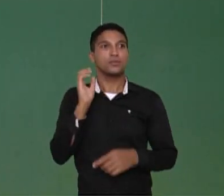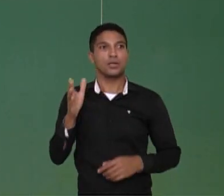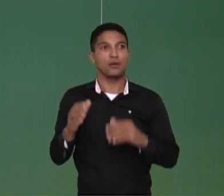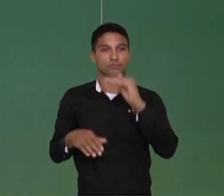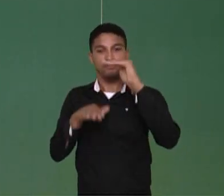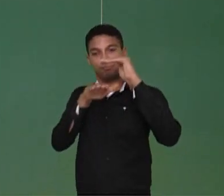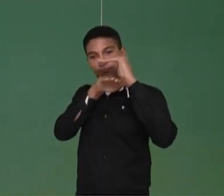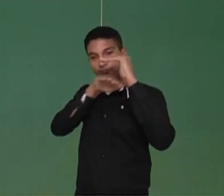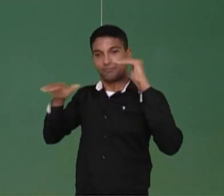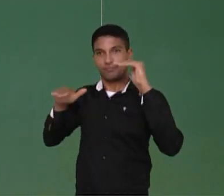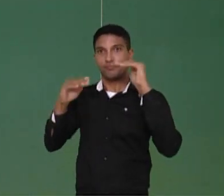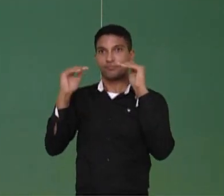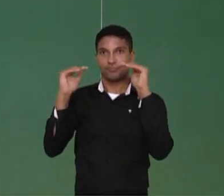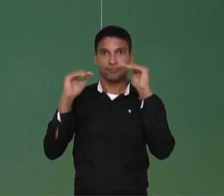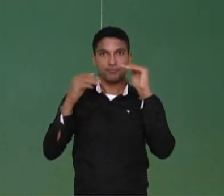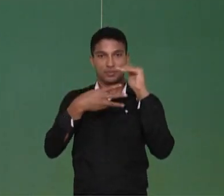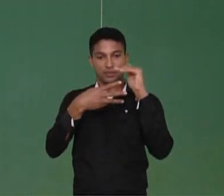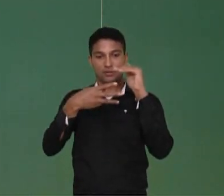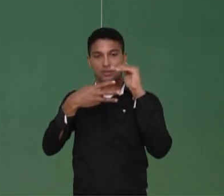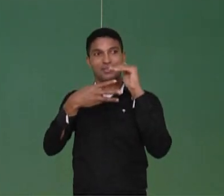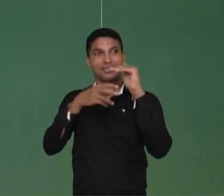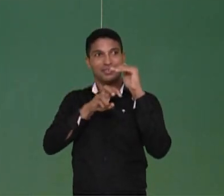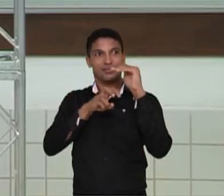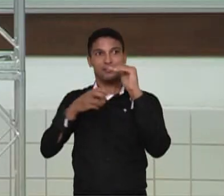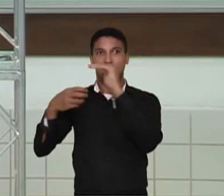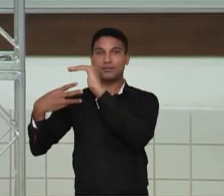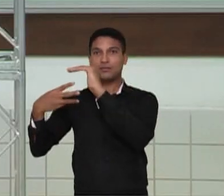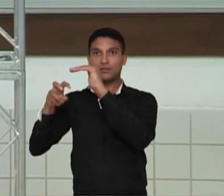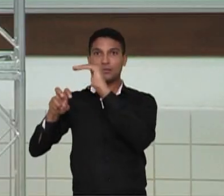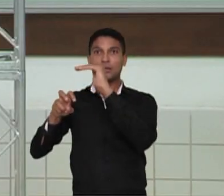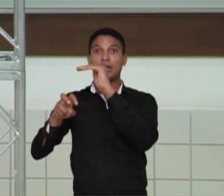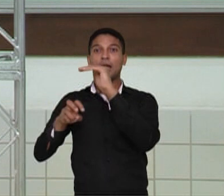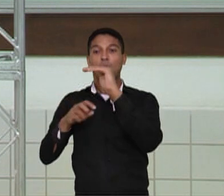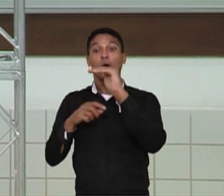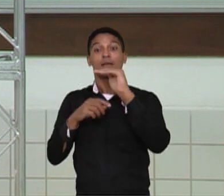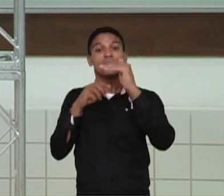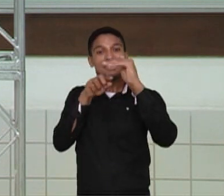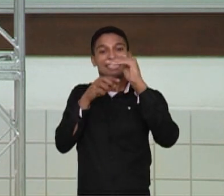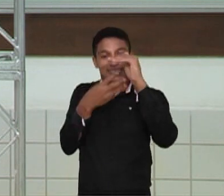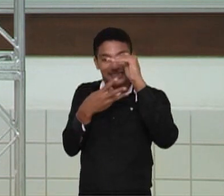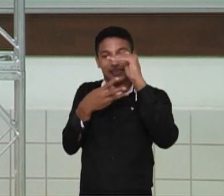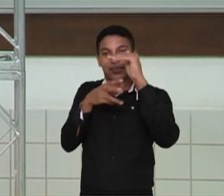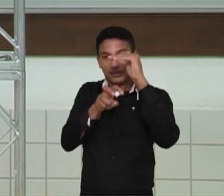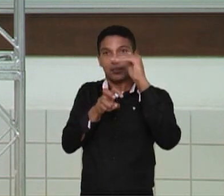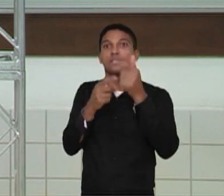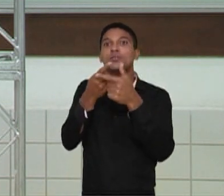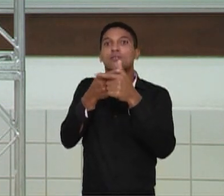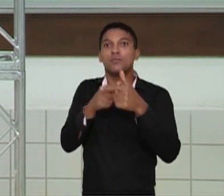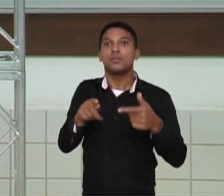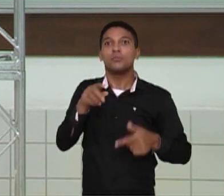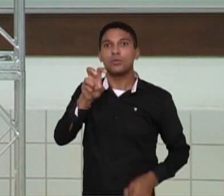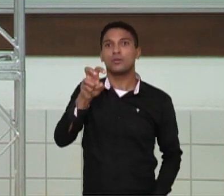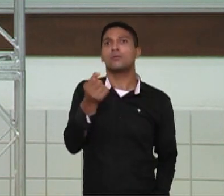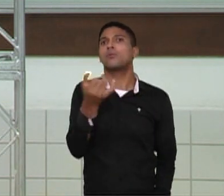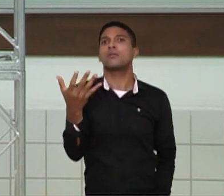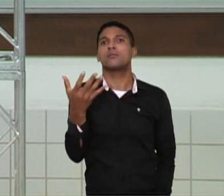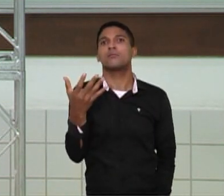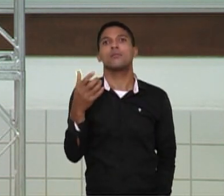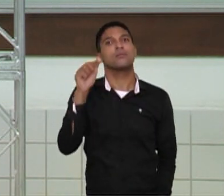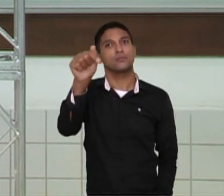E agora, 35 divide por 5 dá quanto? Dá 7, que é aquele fator que eu deveria multiplicar os dois para obter o